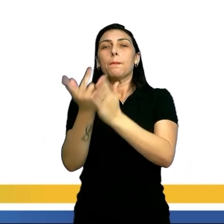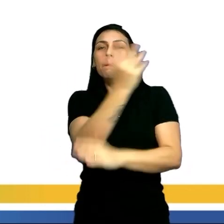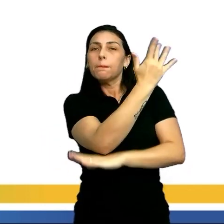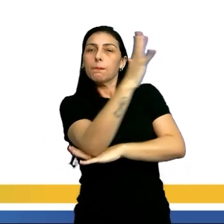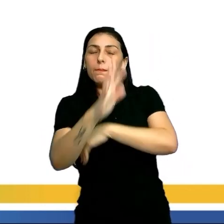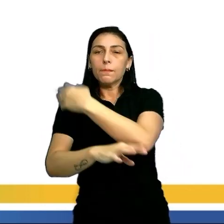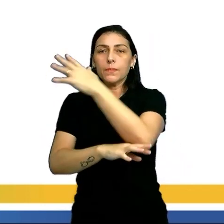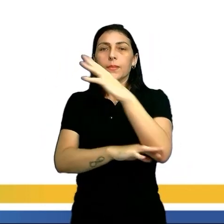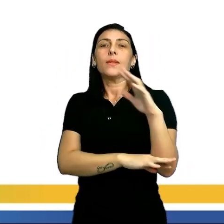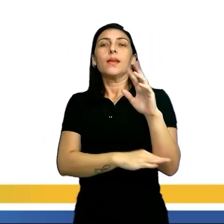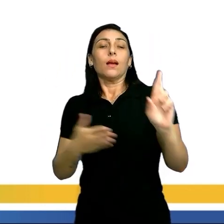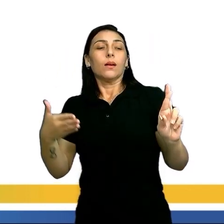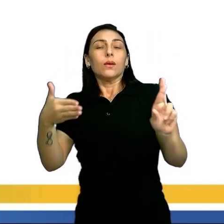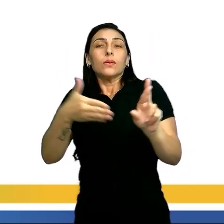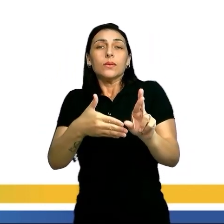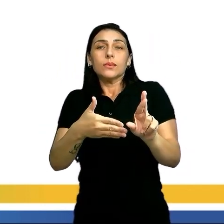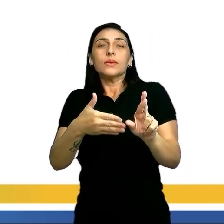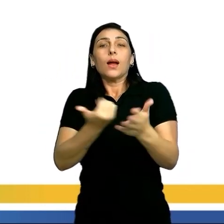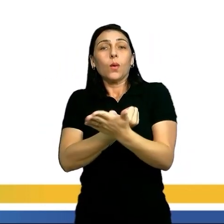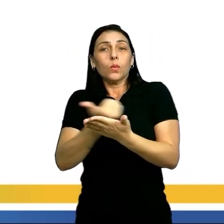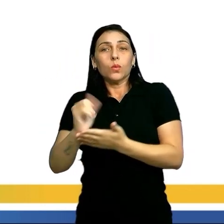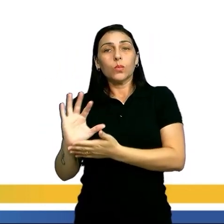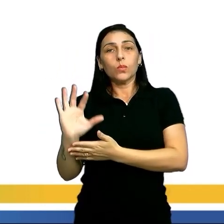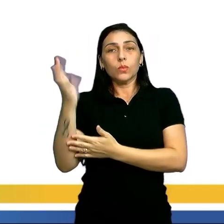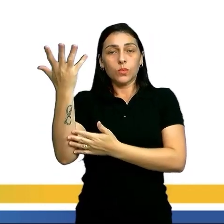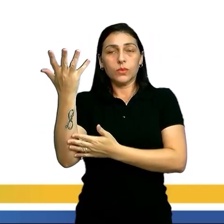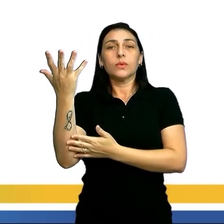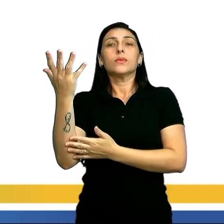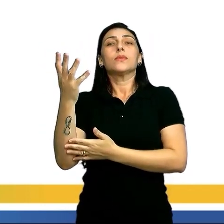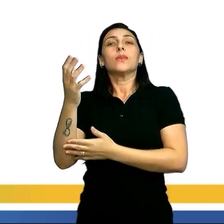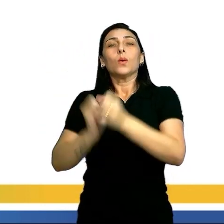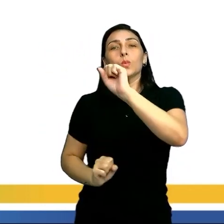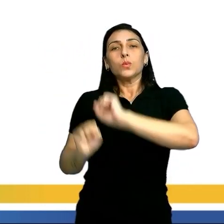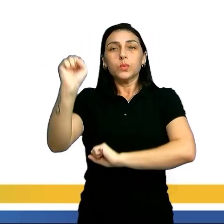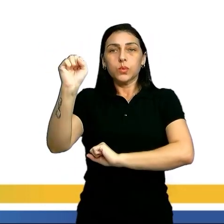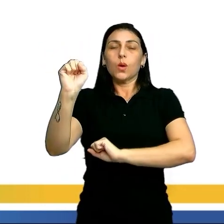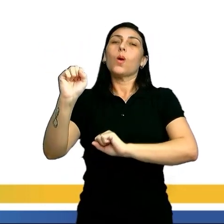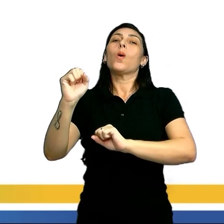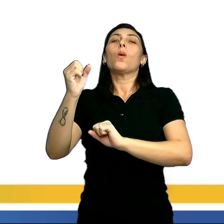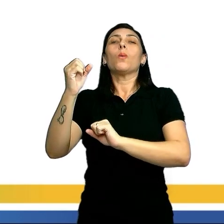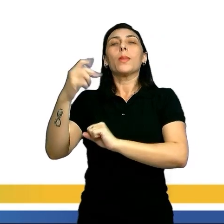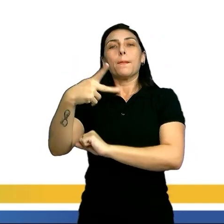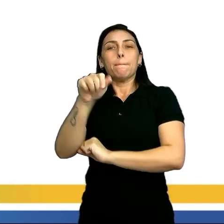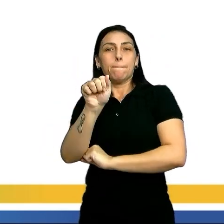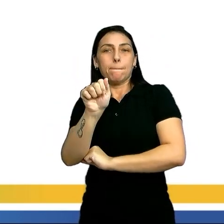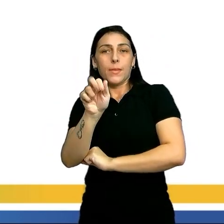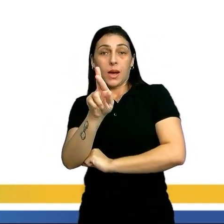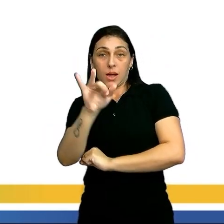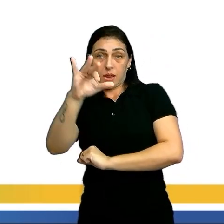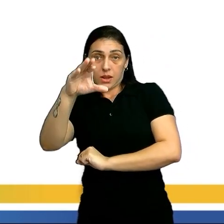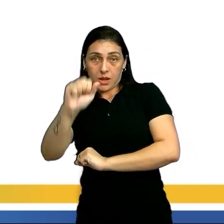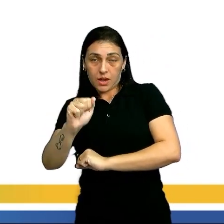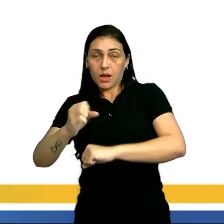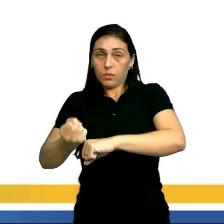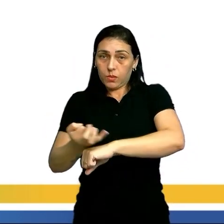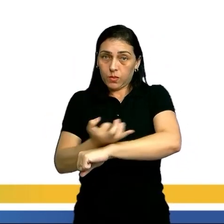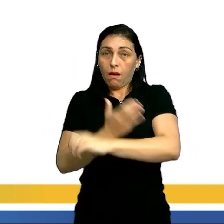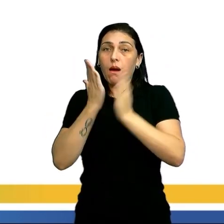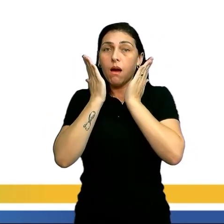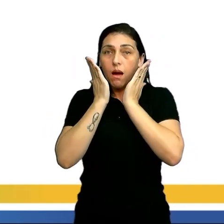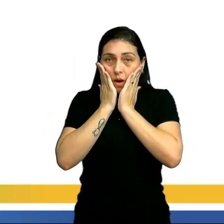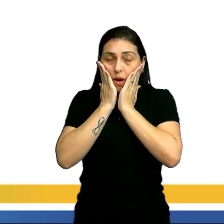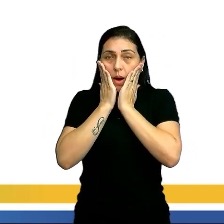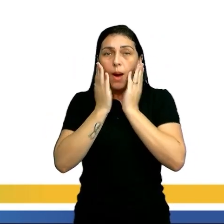paisagens, ênfase nas ações heróicas ou patrióticas, emoção o